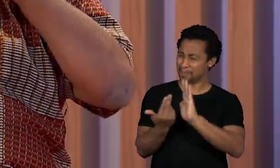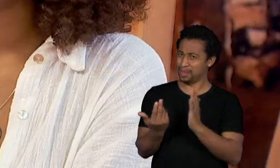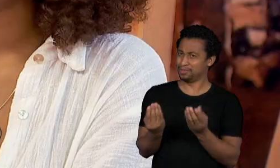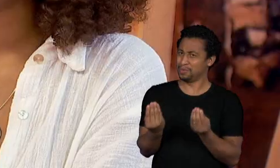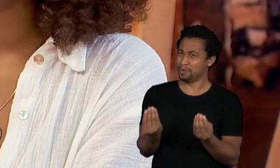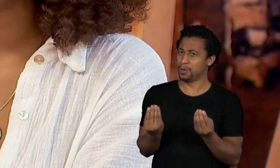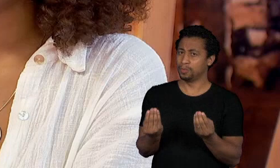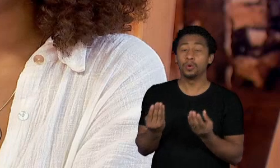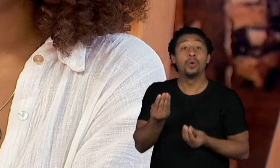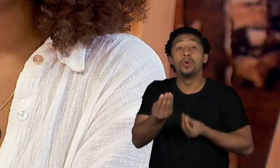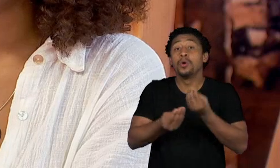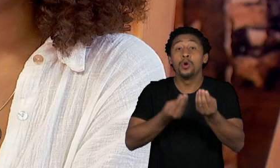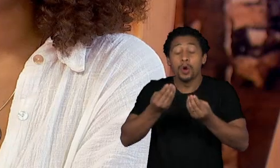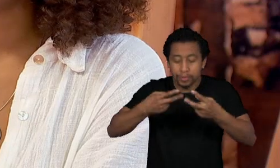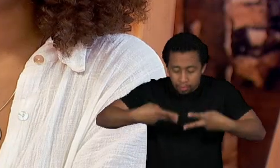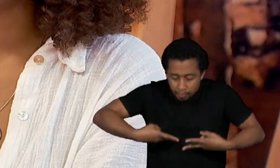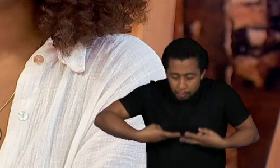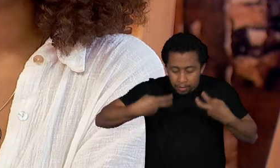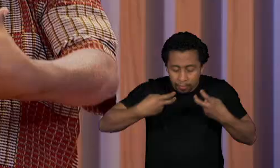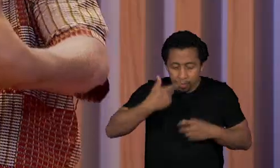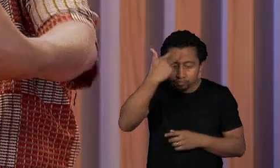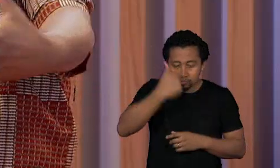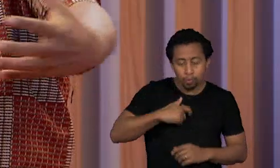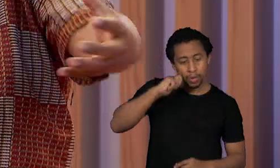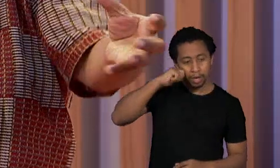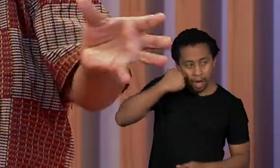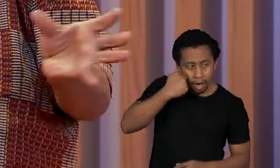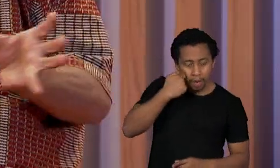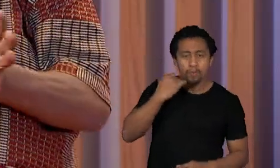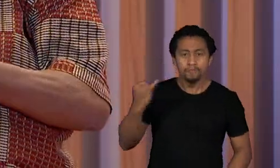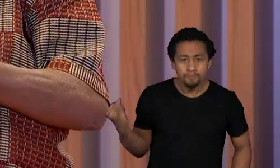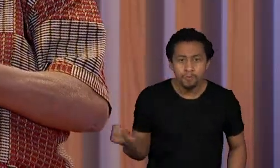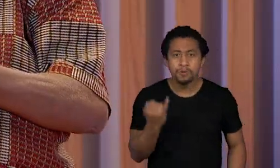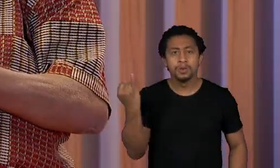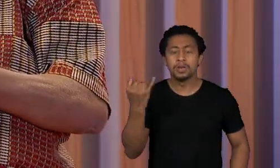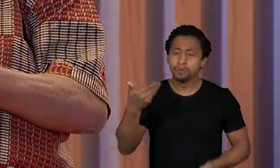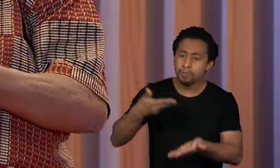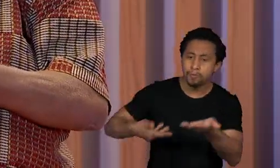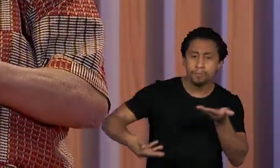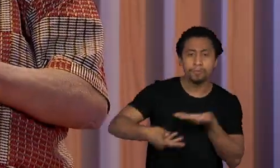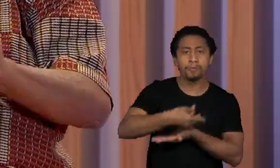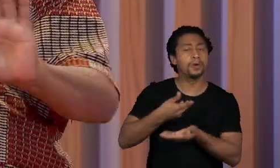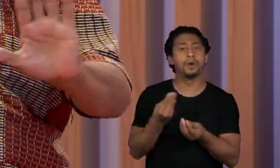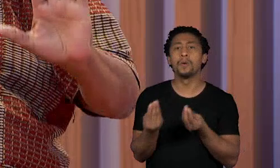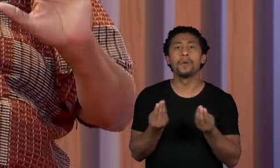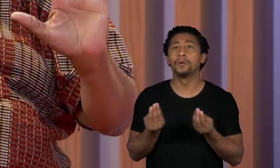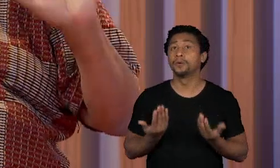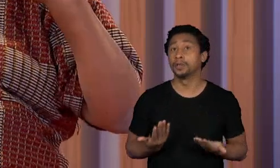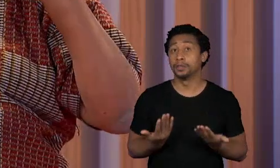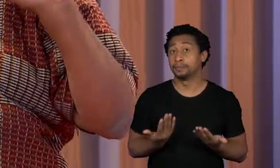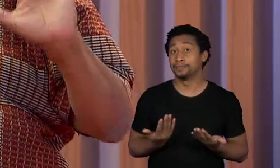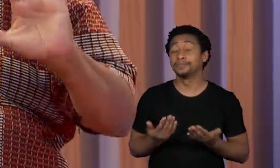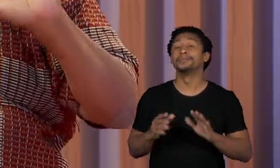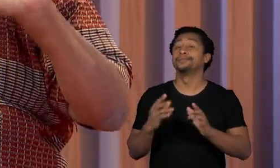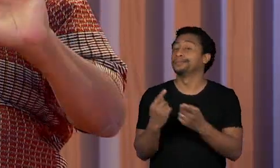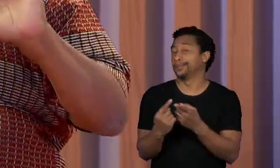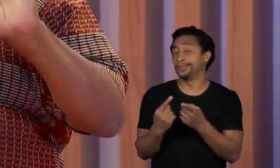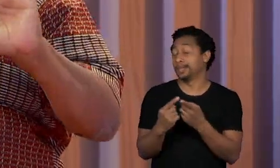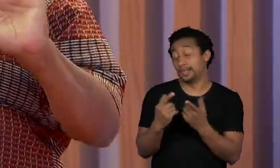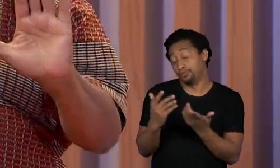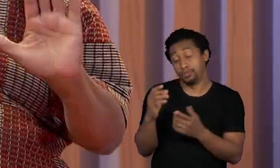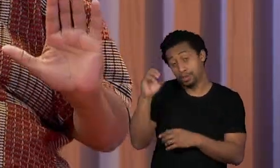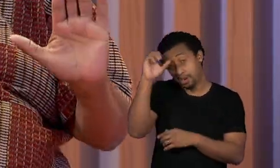é, se identificar, se coletivizar, né? Porque nós aprendemos